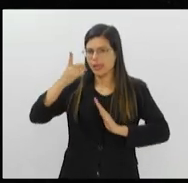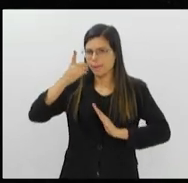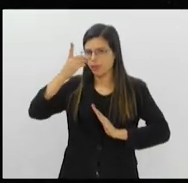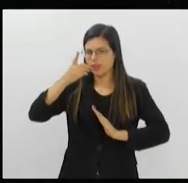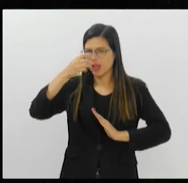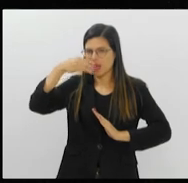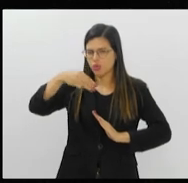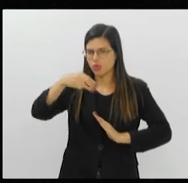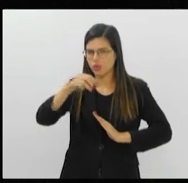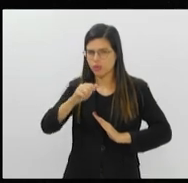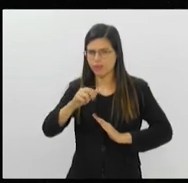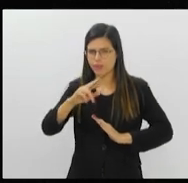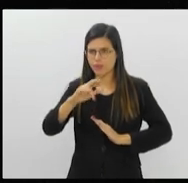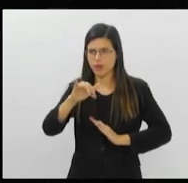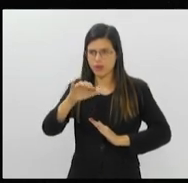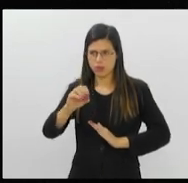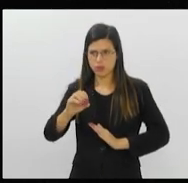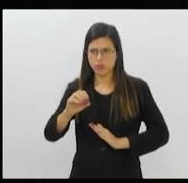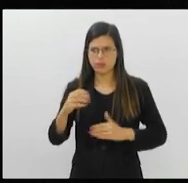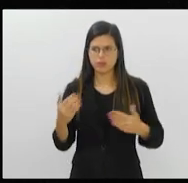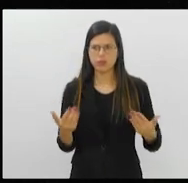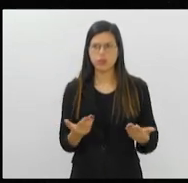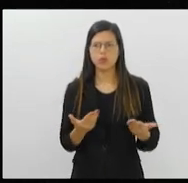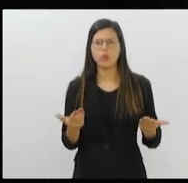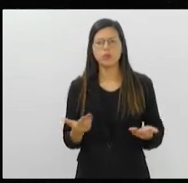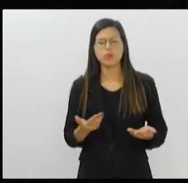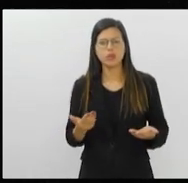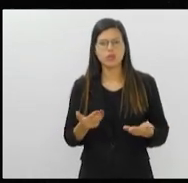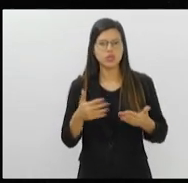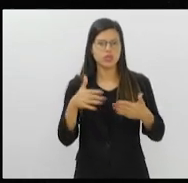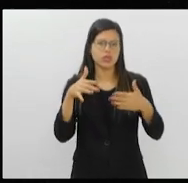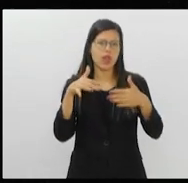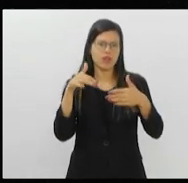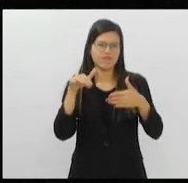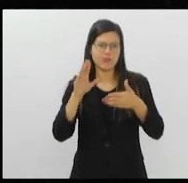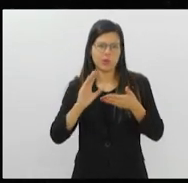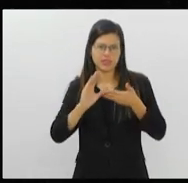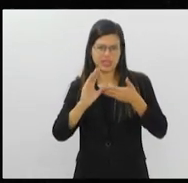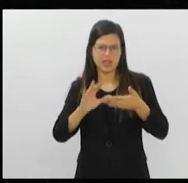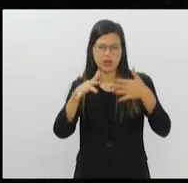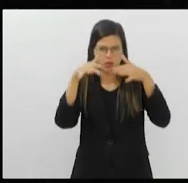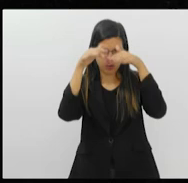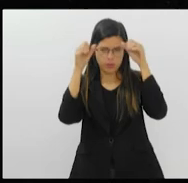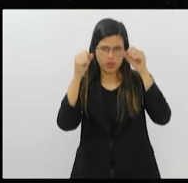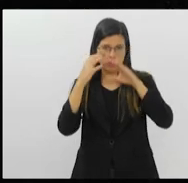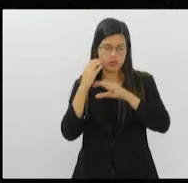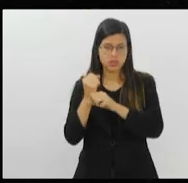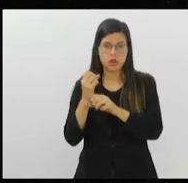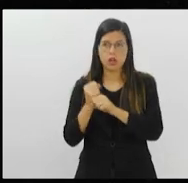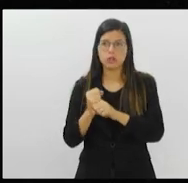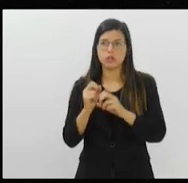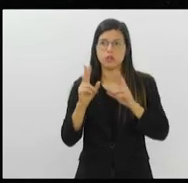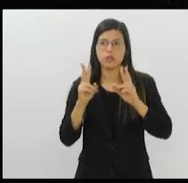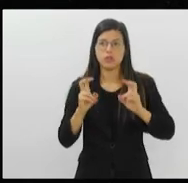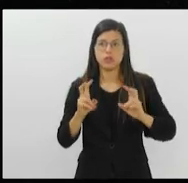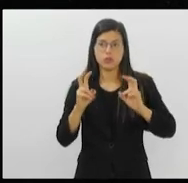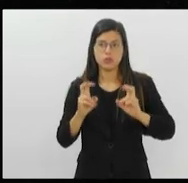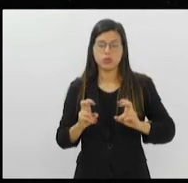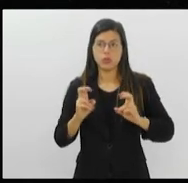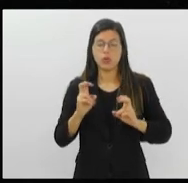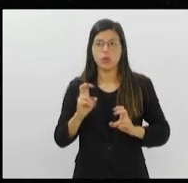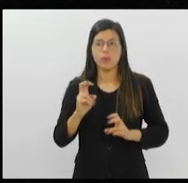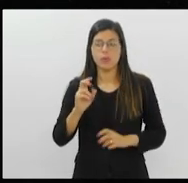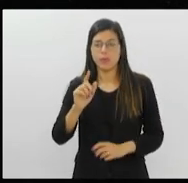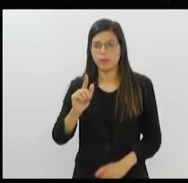hoje conselheiro do Tribunal de Contas, que é a reinjeção de gás nos